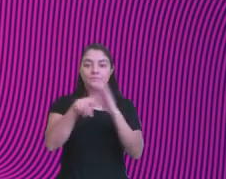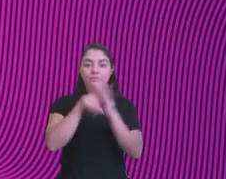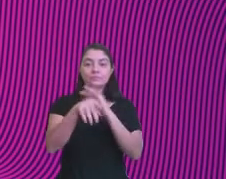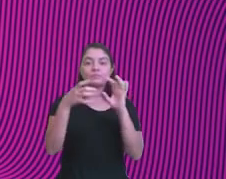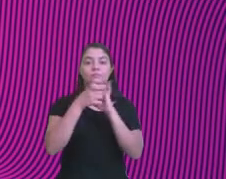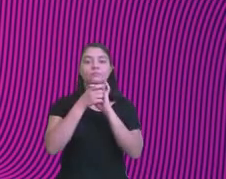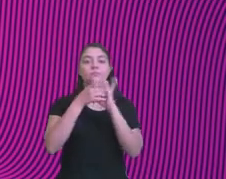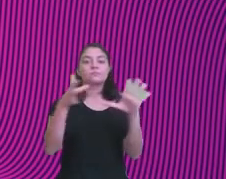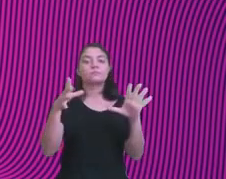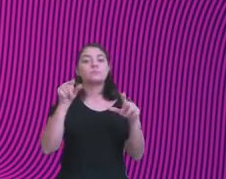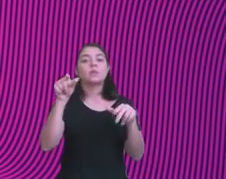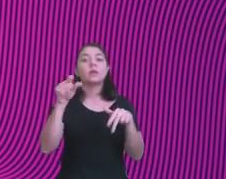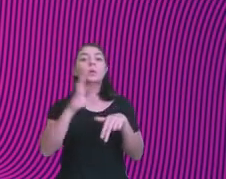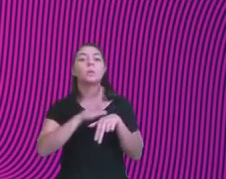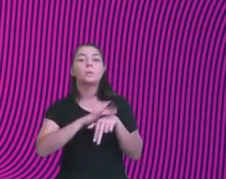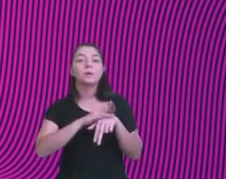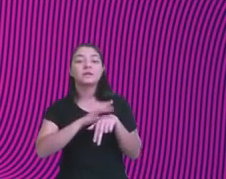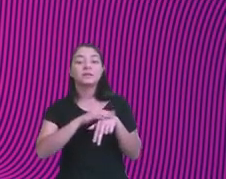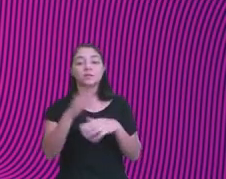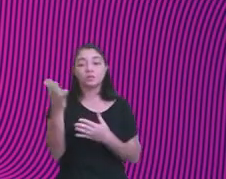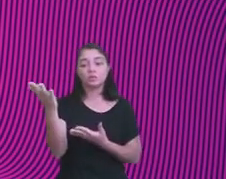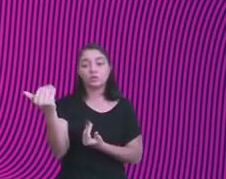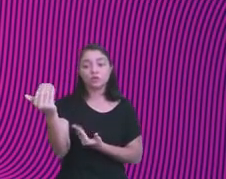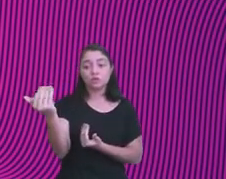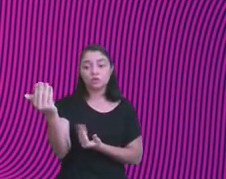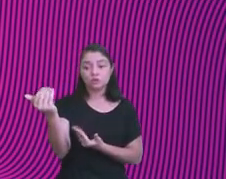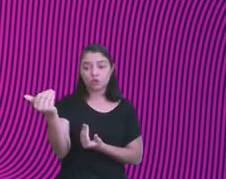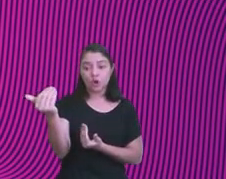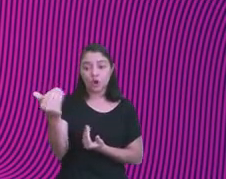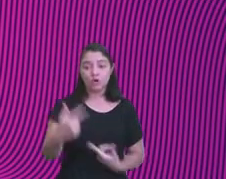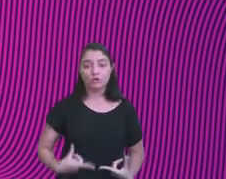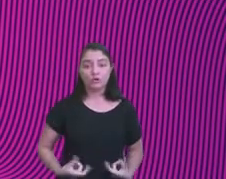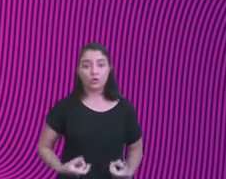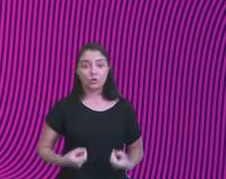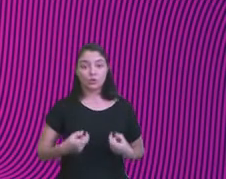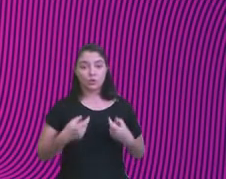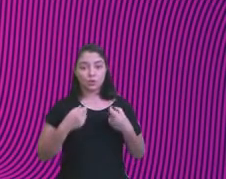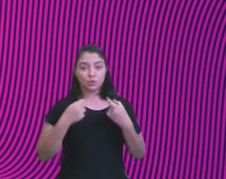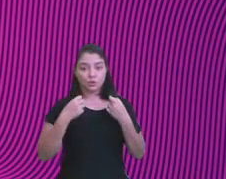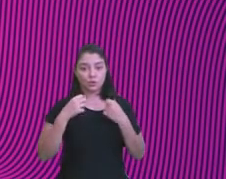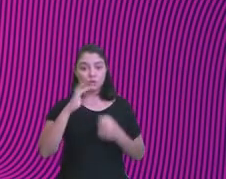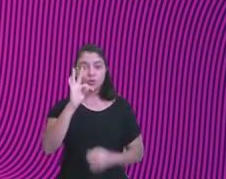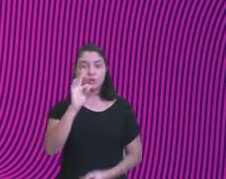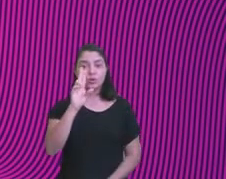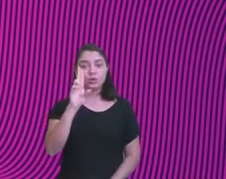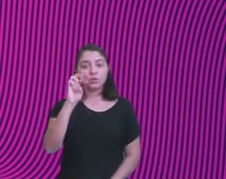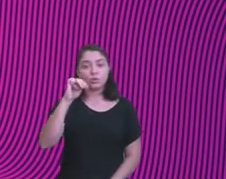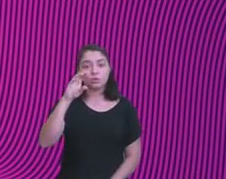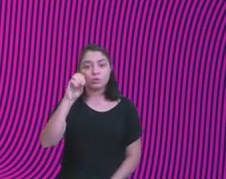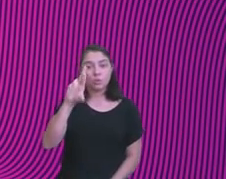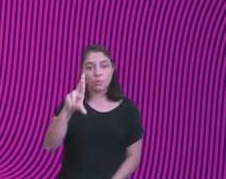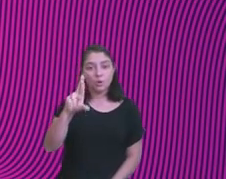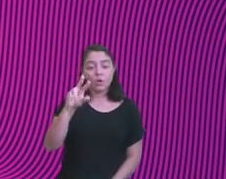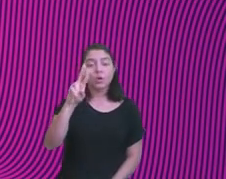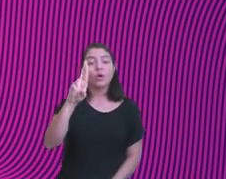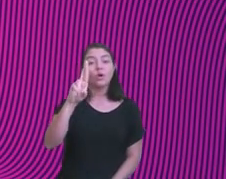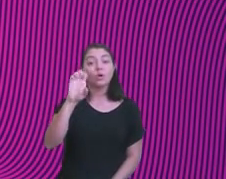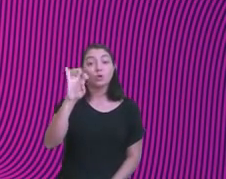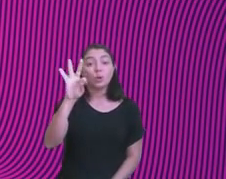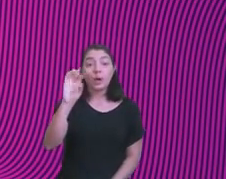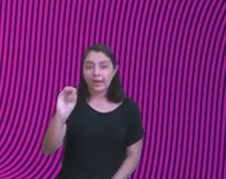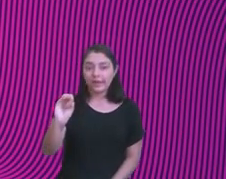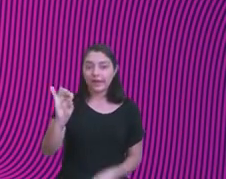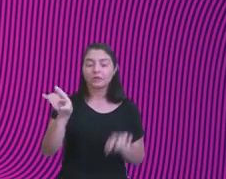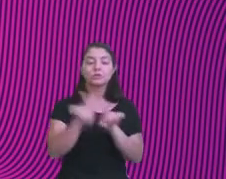um paciente jovem, agora com tumor de reto médio, uma lesão sincrônica, 2 lesões sincrônicas